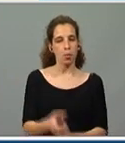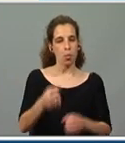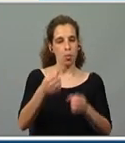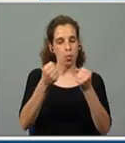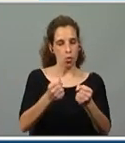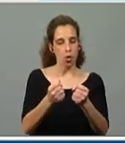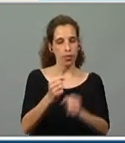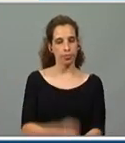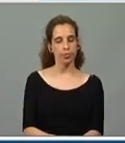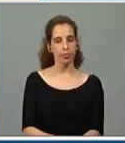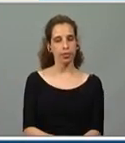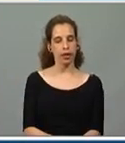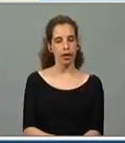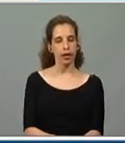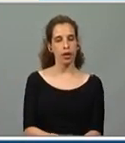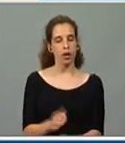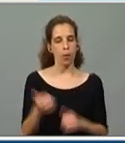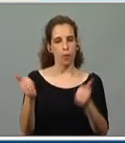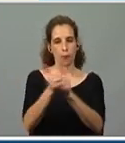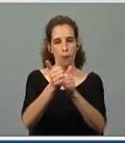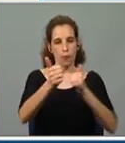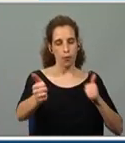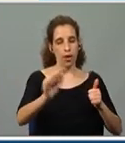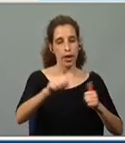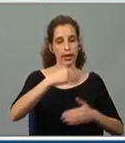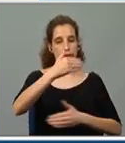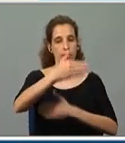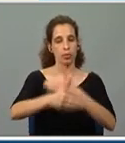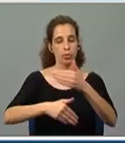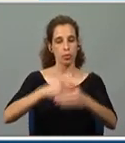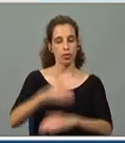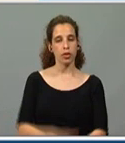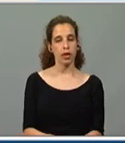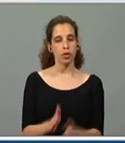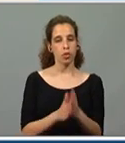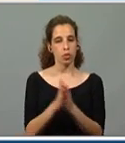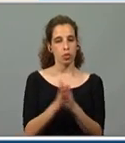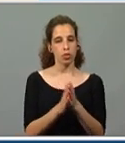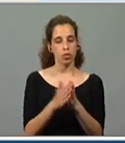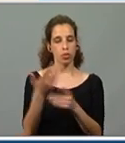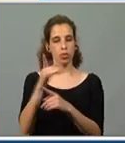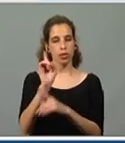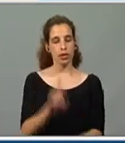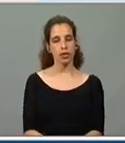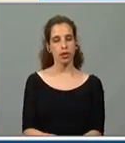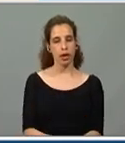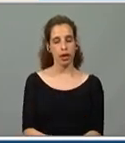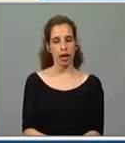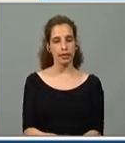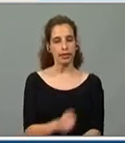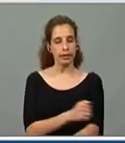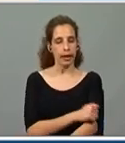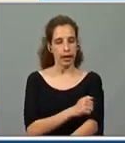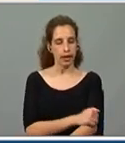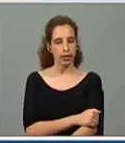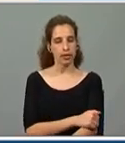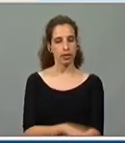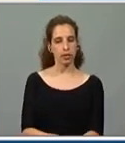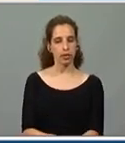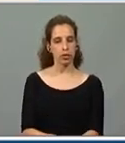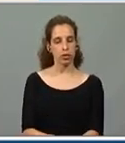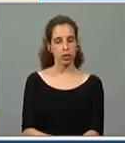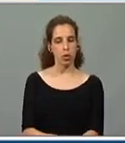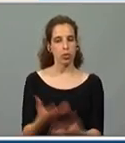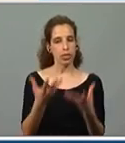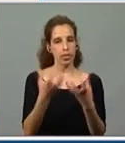chamada força centrífuga que os afasta. Este processo é muito utilizado, por exemplo, neste dispositivo nas nossas casas, um